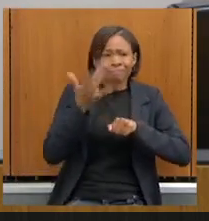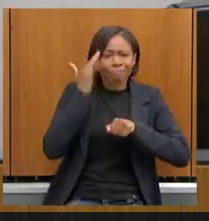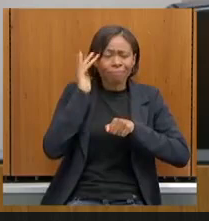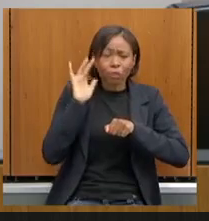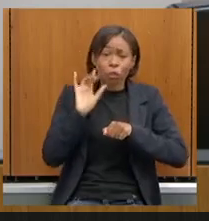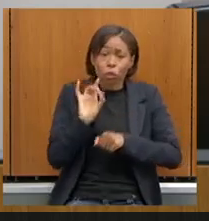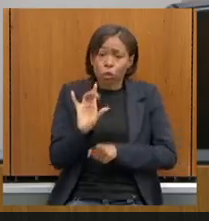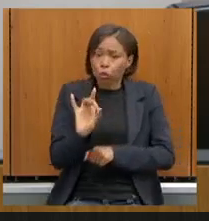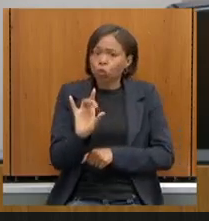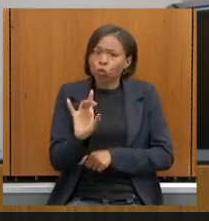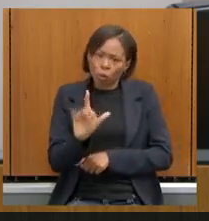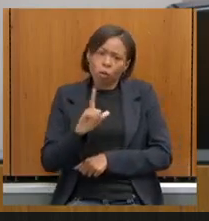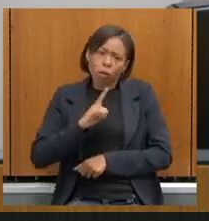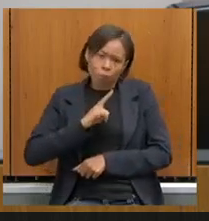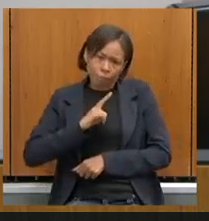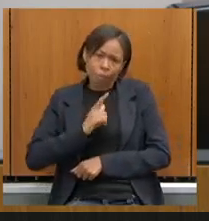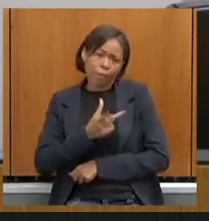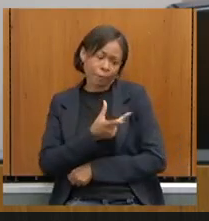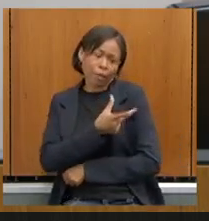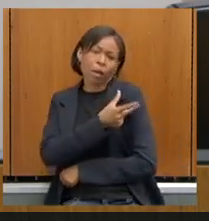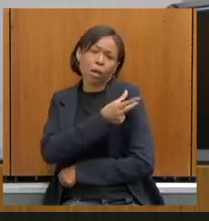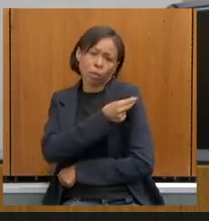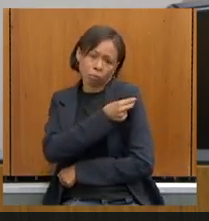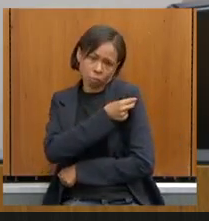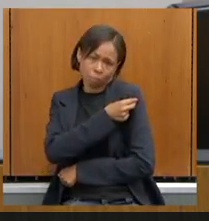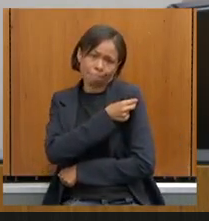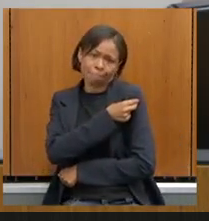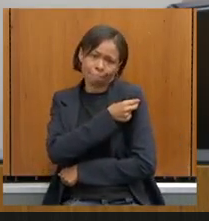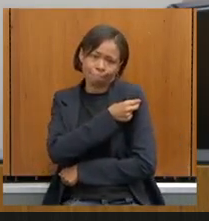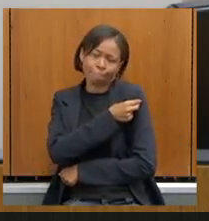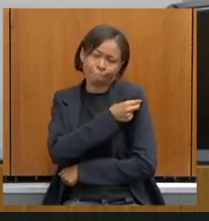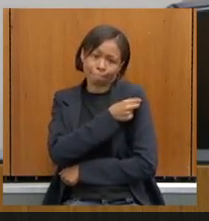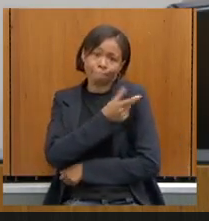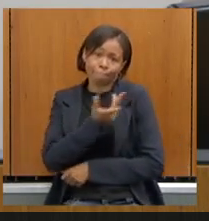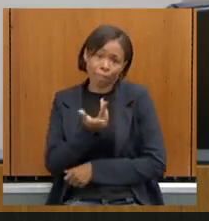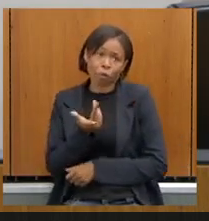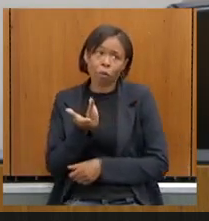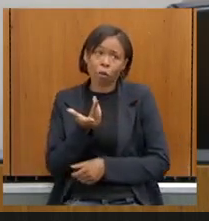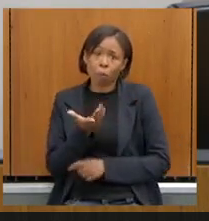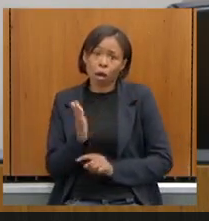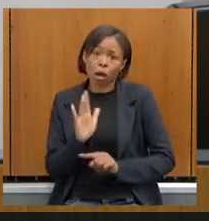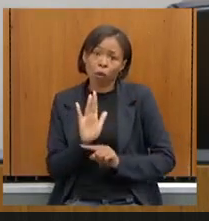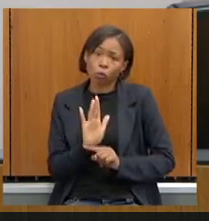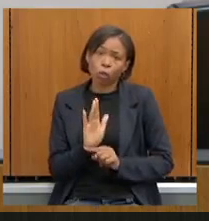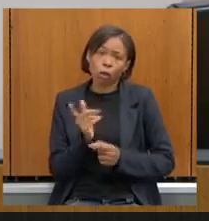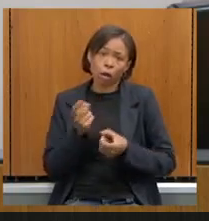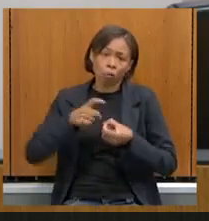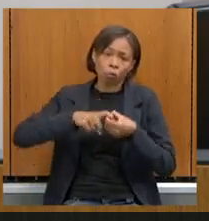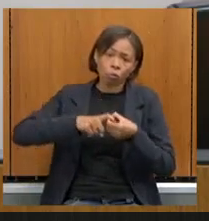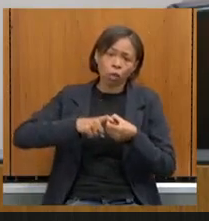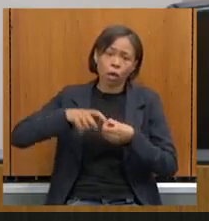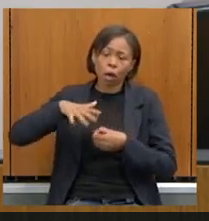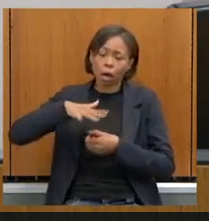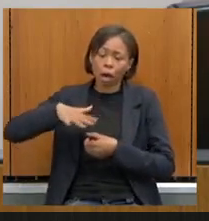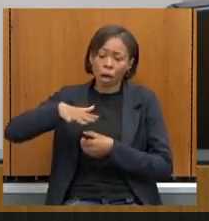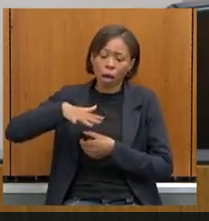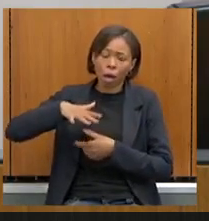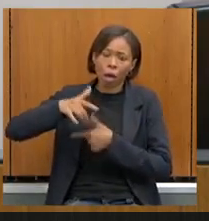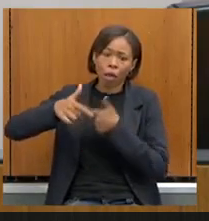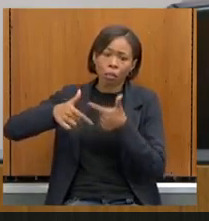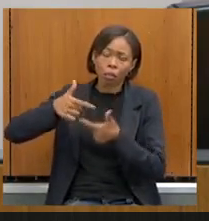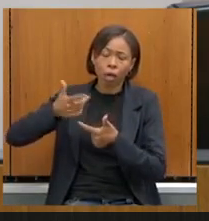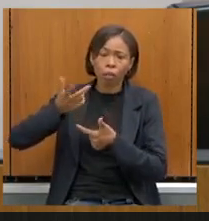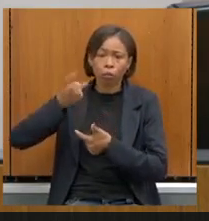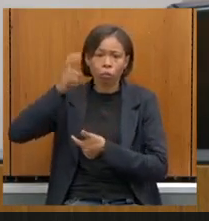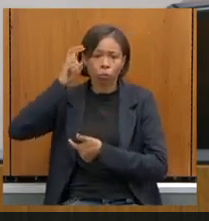vacinação, uma perspectiva da volta das atividades, não só da cultura, do turismo, mas